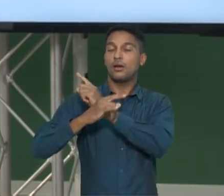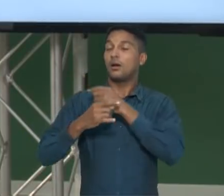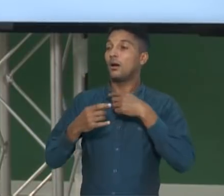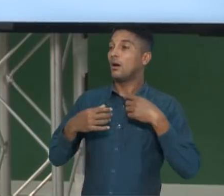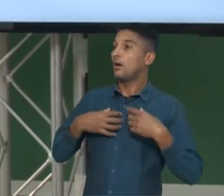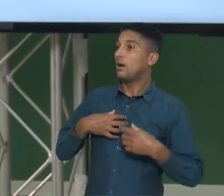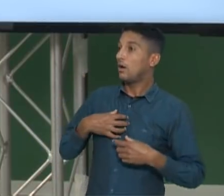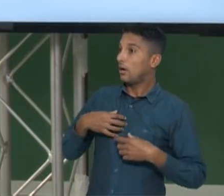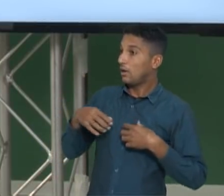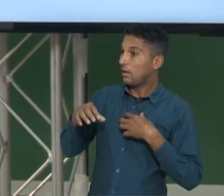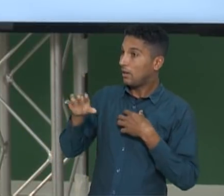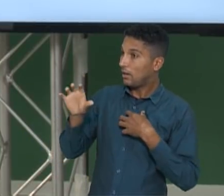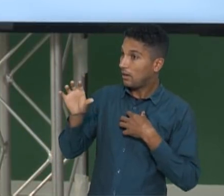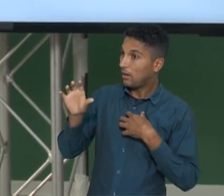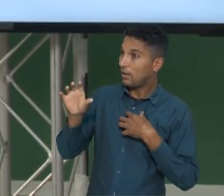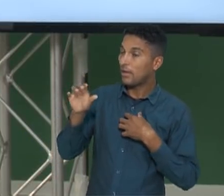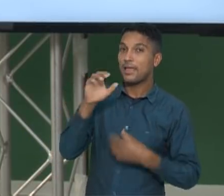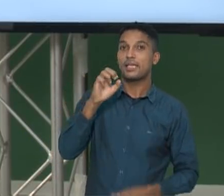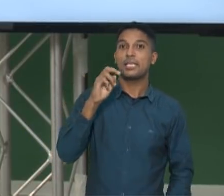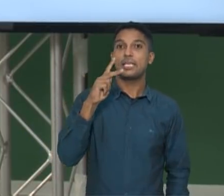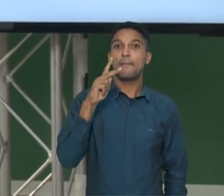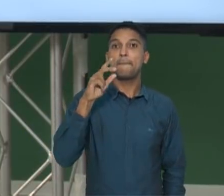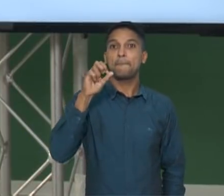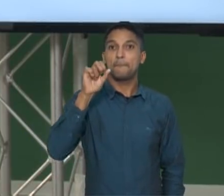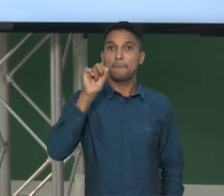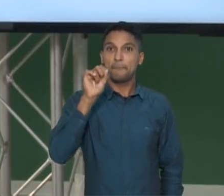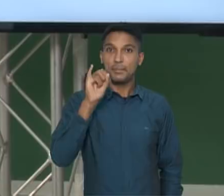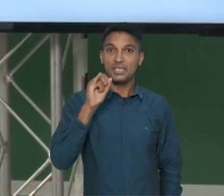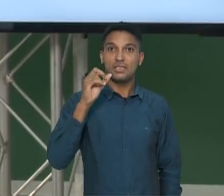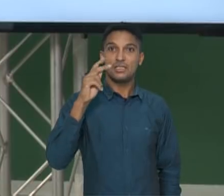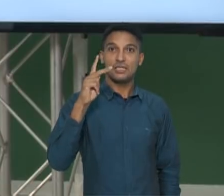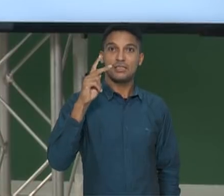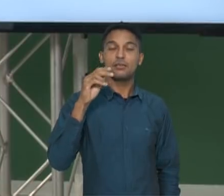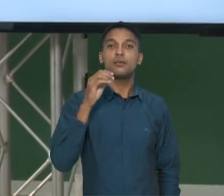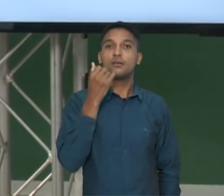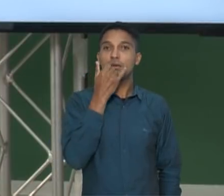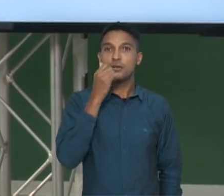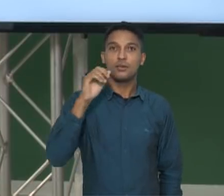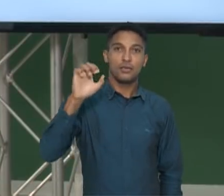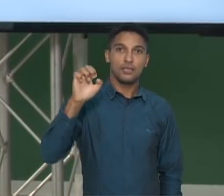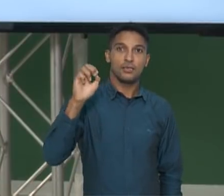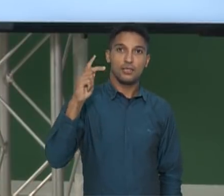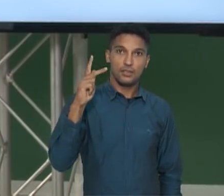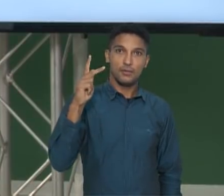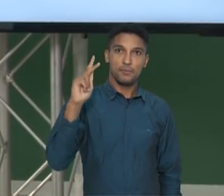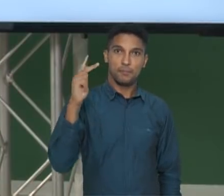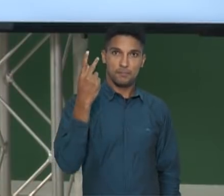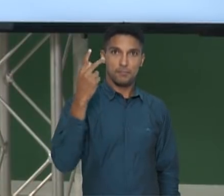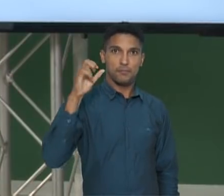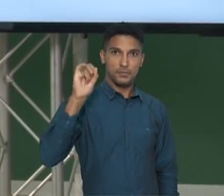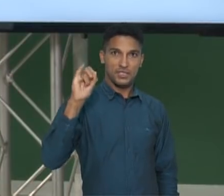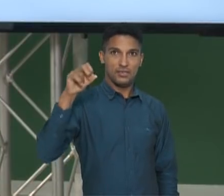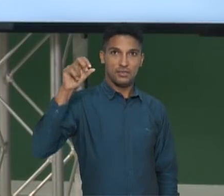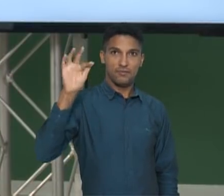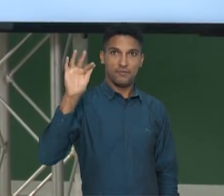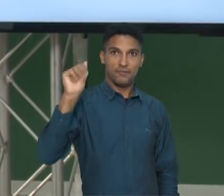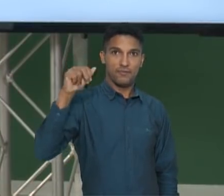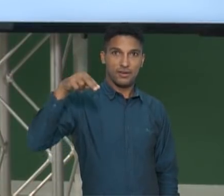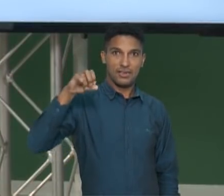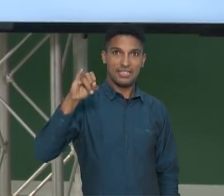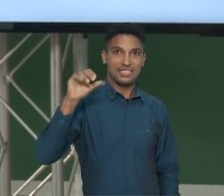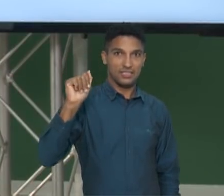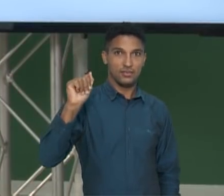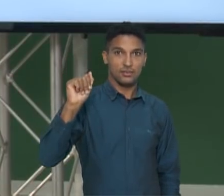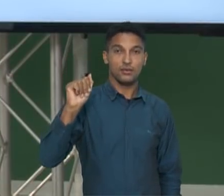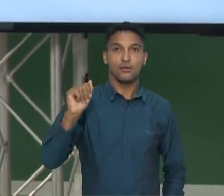cotidiano, corriqueiro dela, né? Isso a gente chama de epifania. Então, isso foi questão de minutos ali, né? Talvez 10, 15 minutos, a gente não tem como